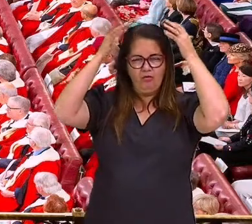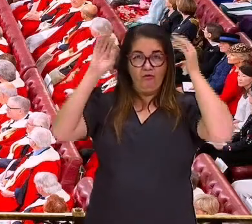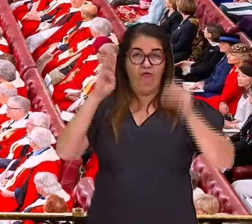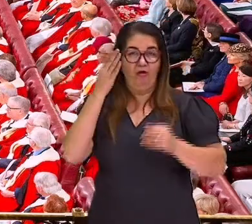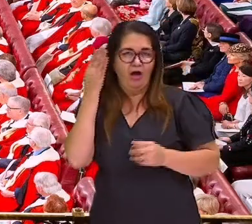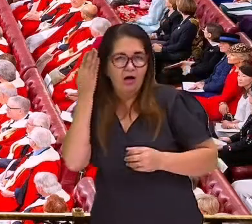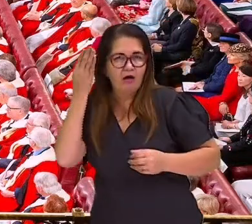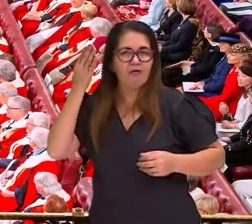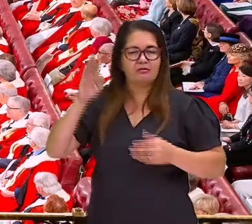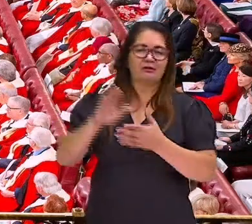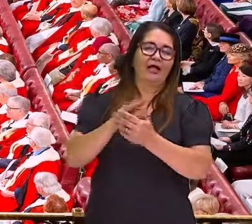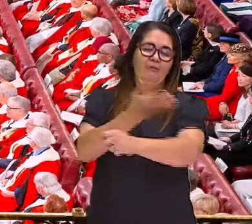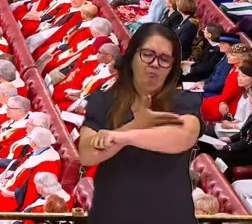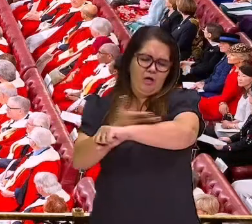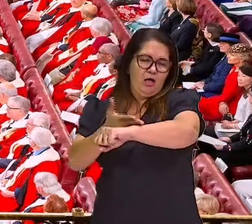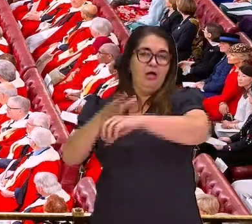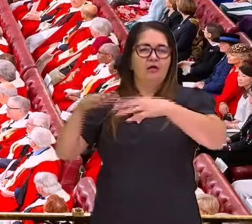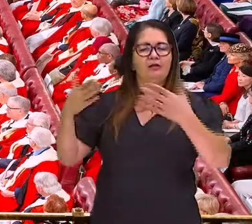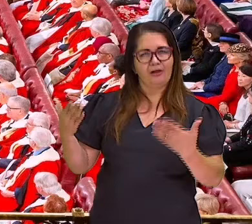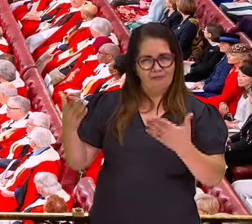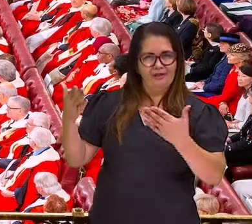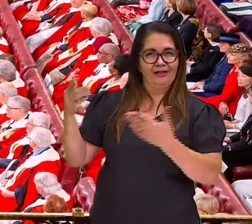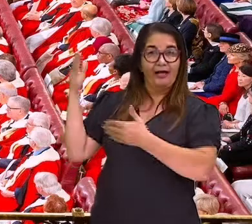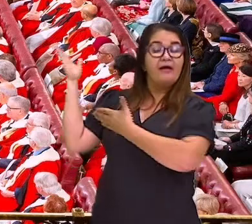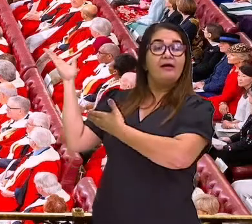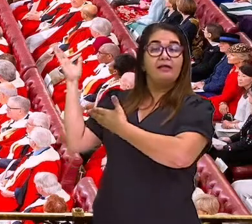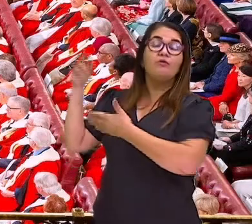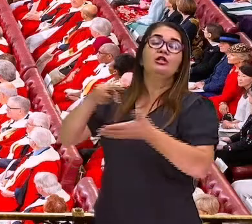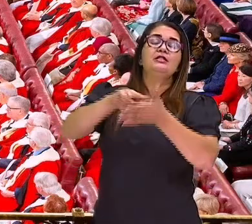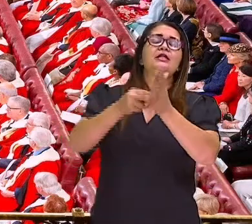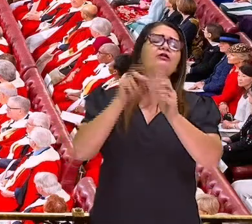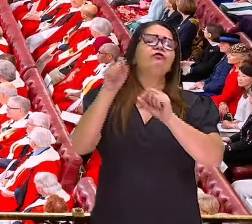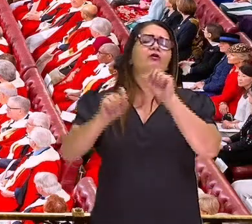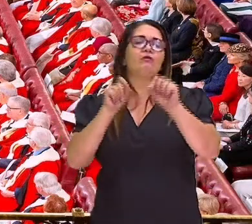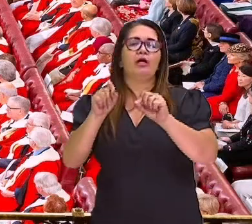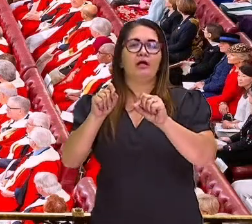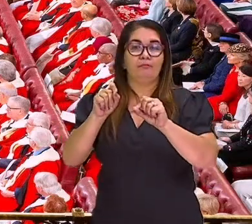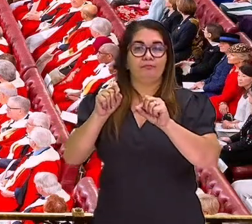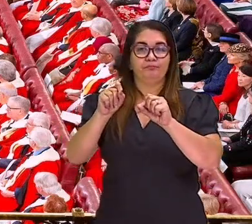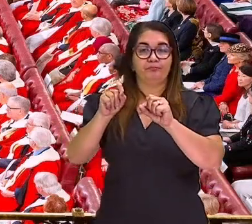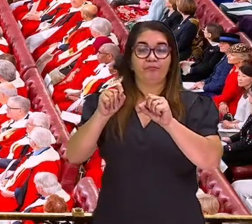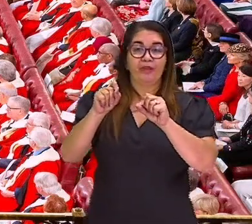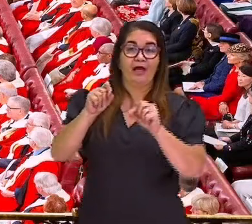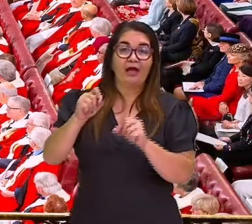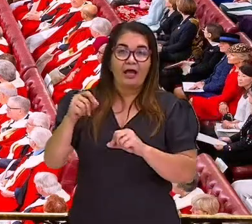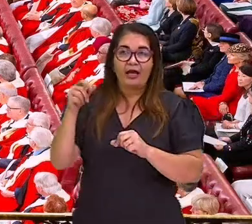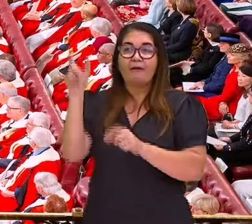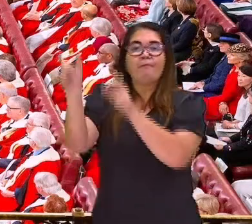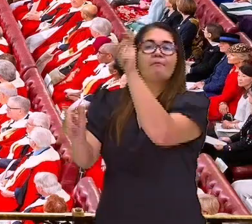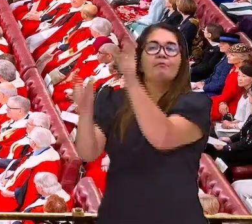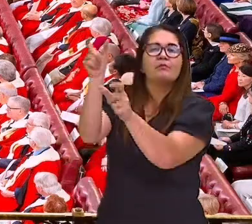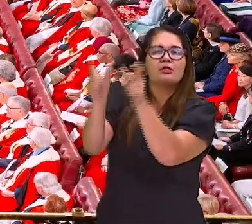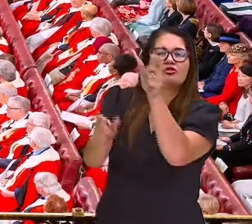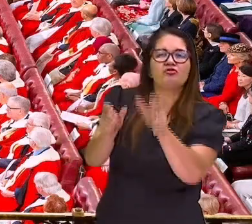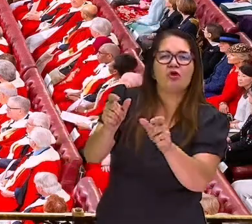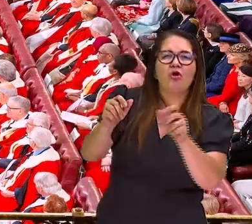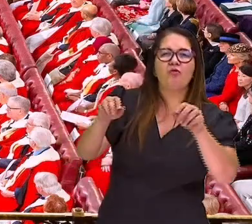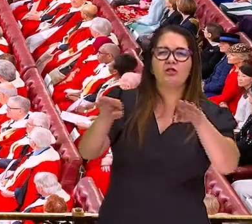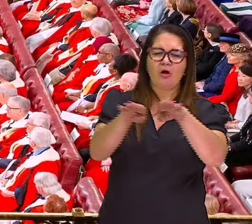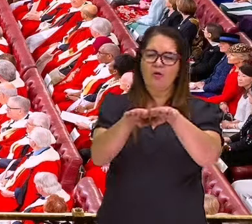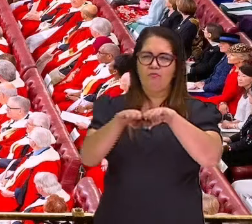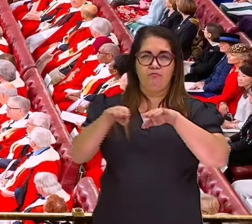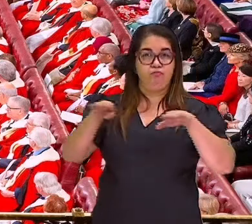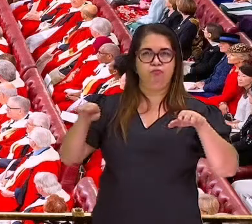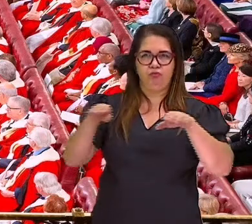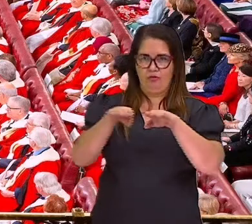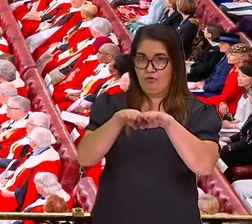chamada também, a Câmara dos Lordes, é chamada de Câmara Alta. E tem a Câmara dos Comuns, também conhecida como